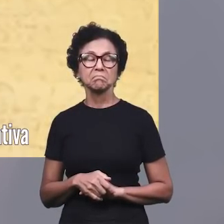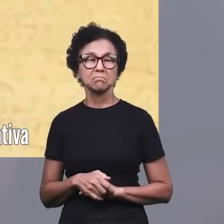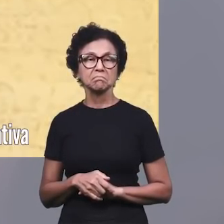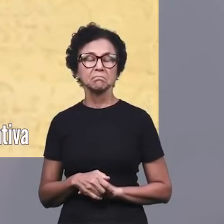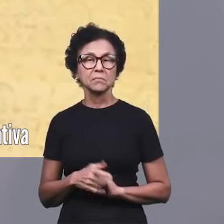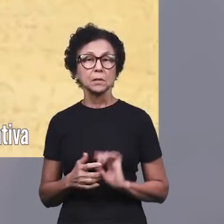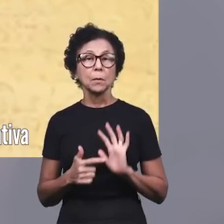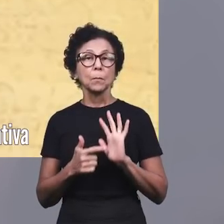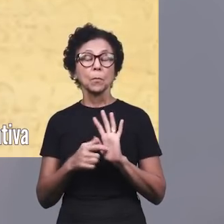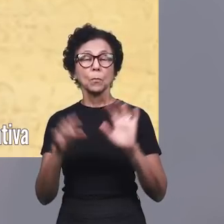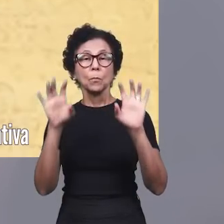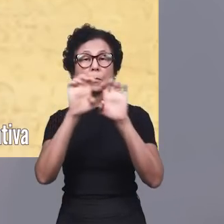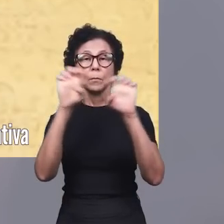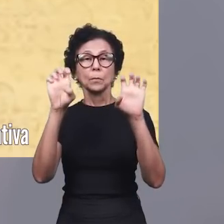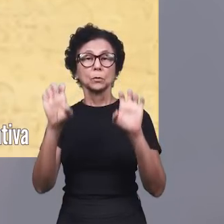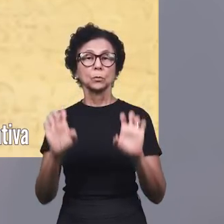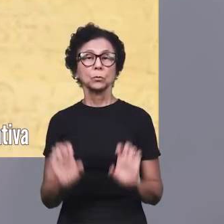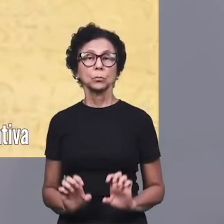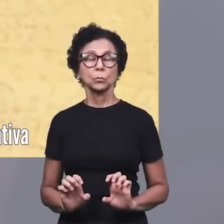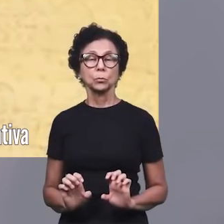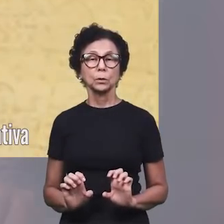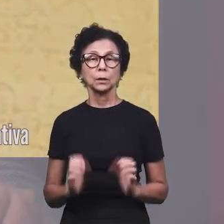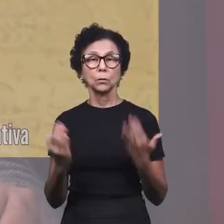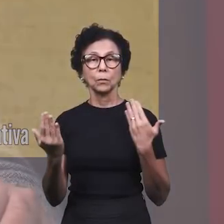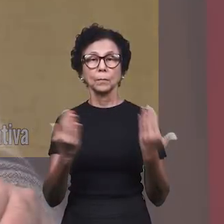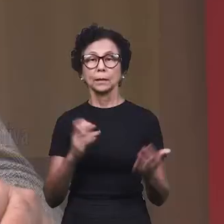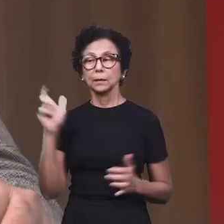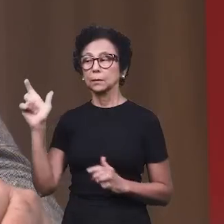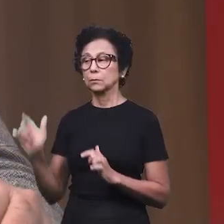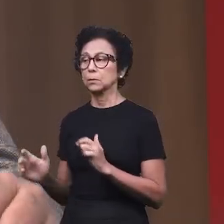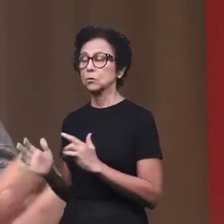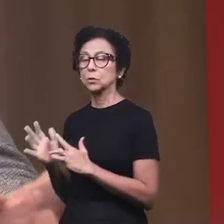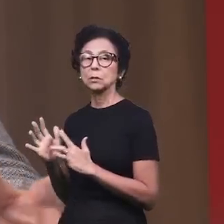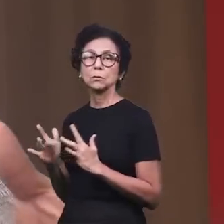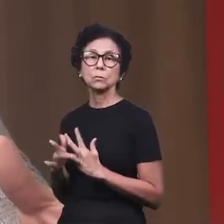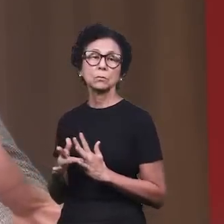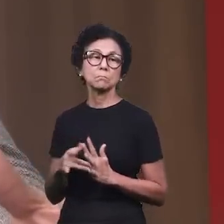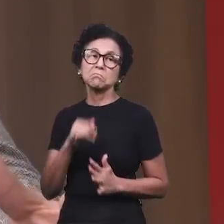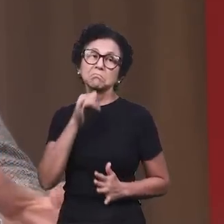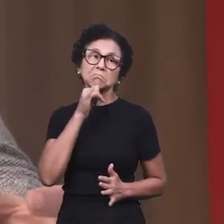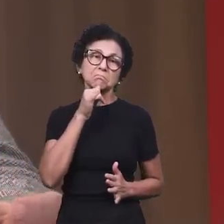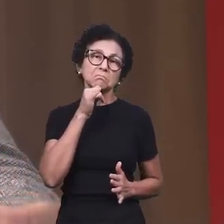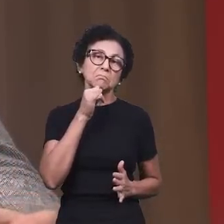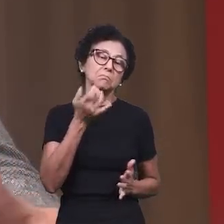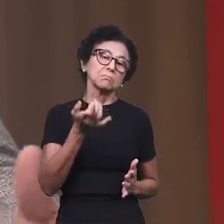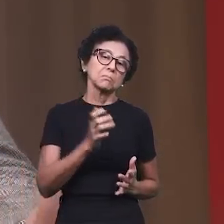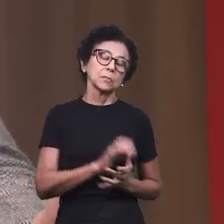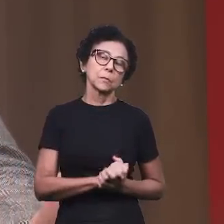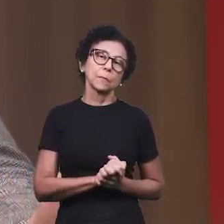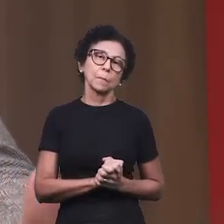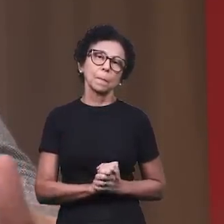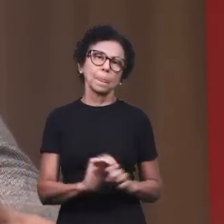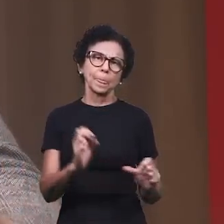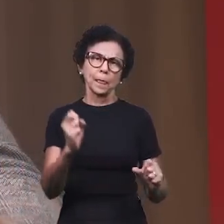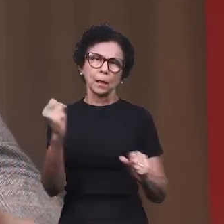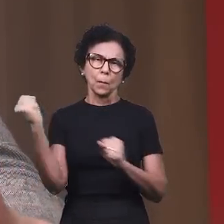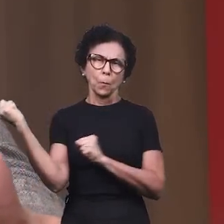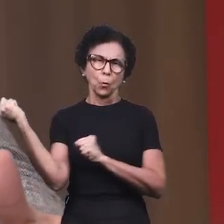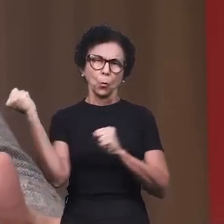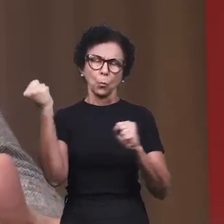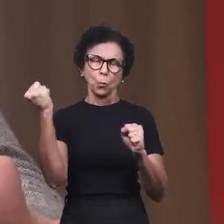toda a estrutura da pessoa do Senhor Jesus. Porque, por exemplo, o ouro. O ouro fala do poder do Espírito